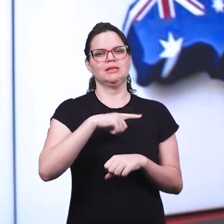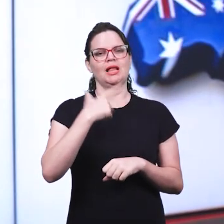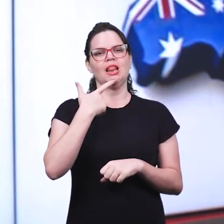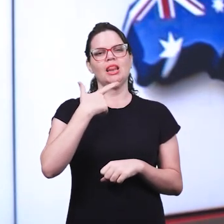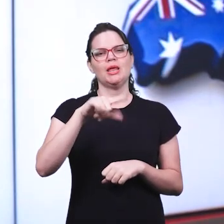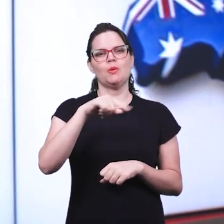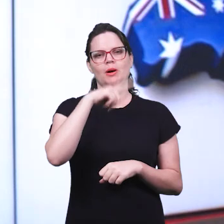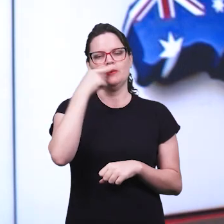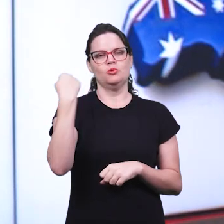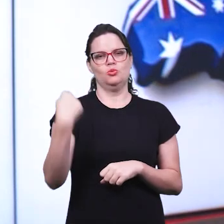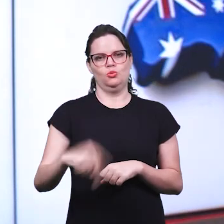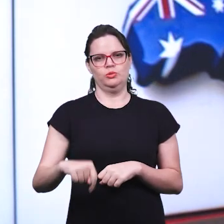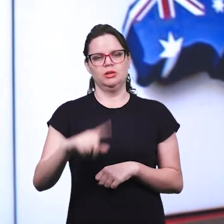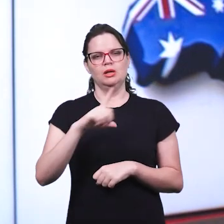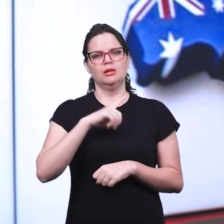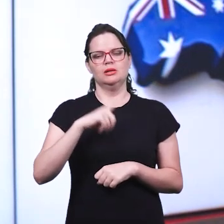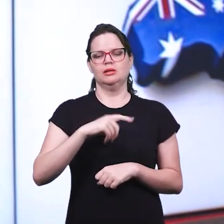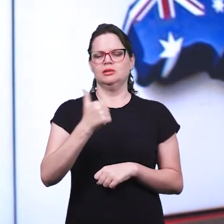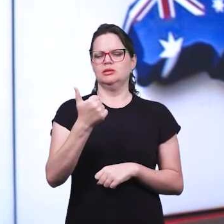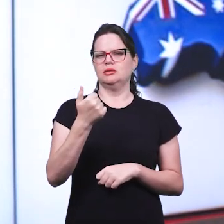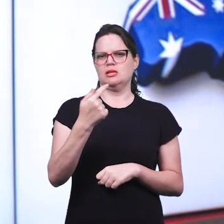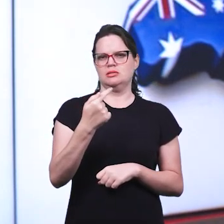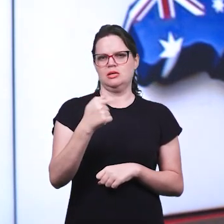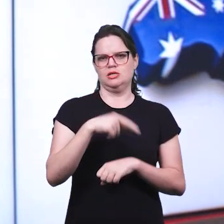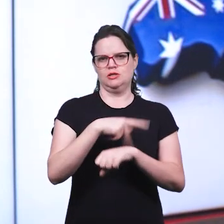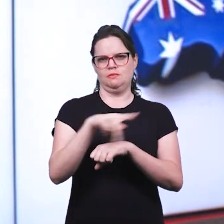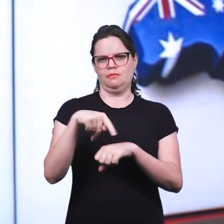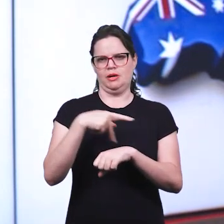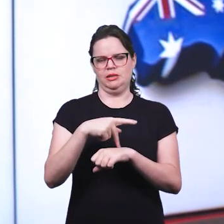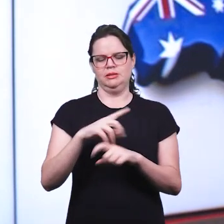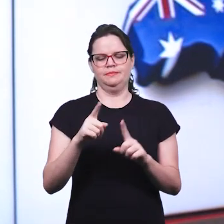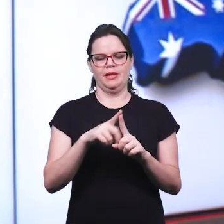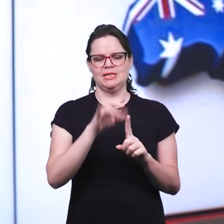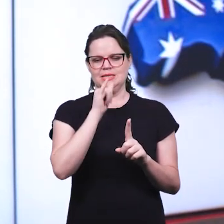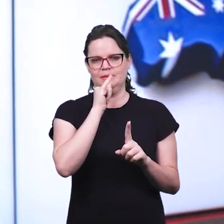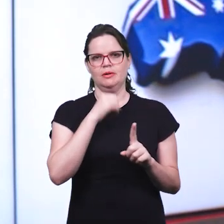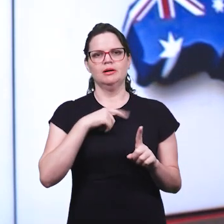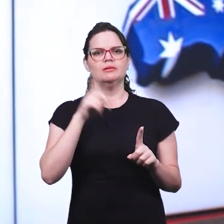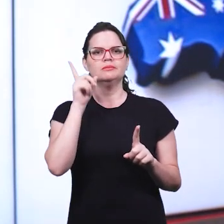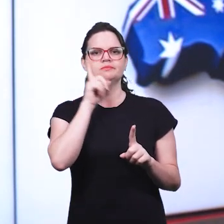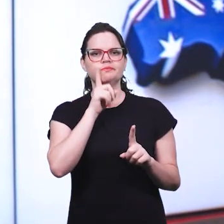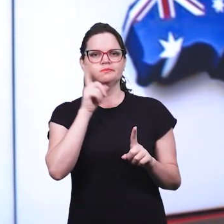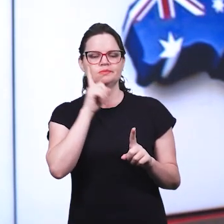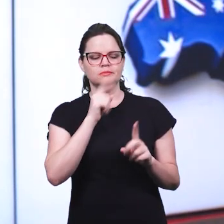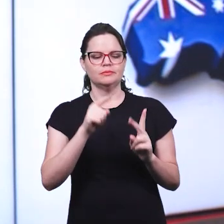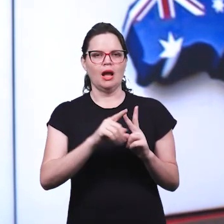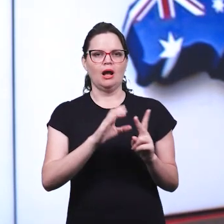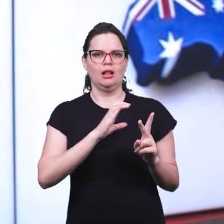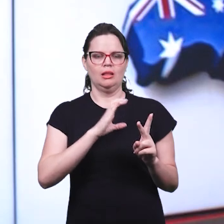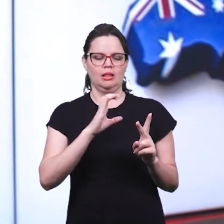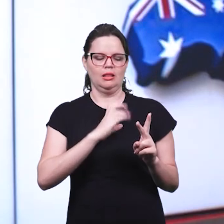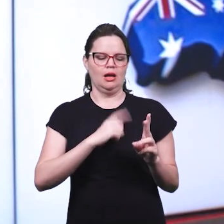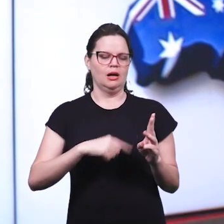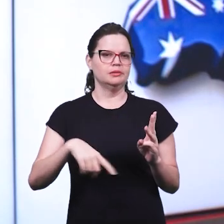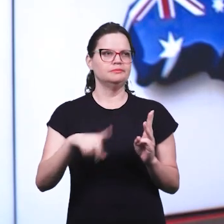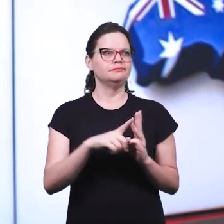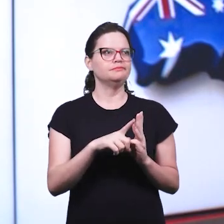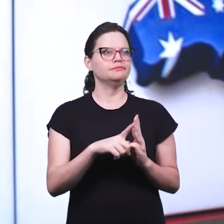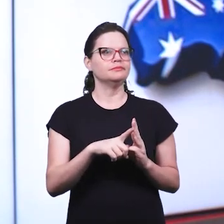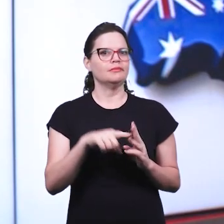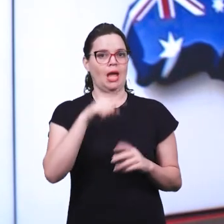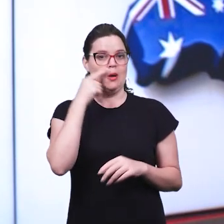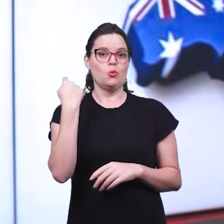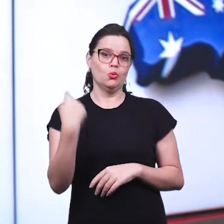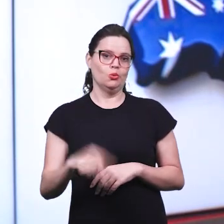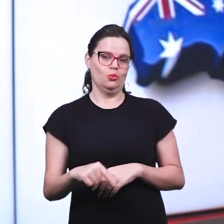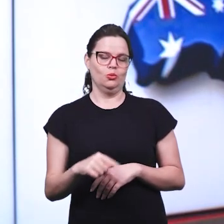de 17 países do mundo. Por exemplo, Estados Unidos, Canadá,